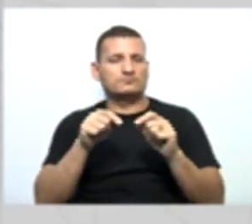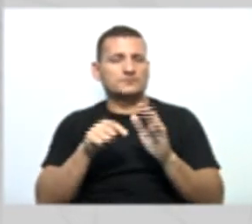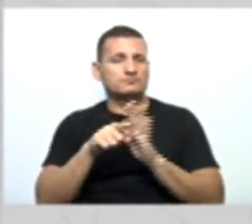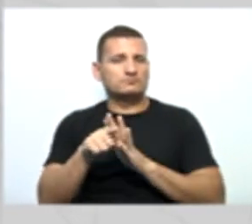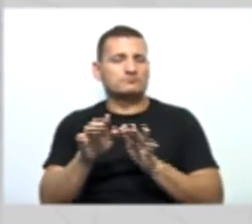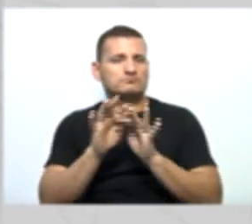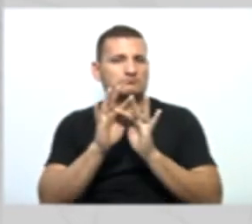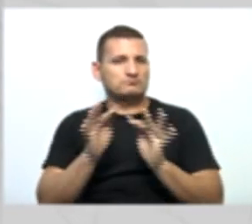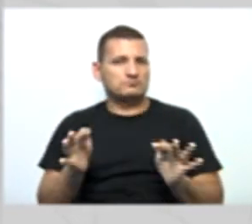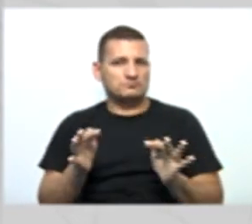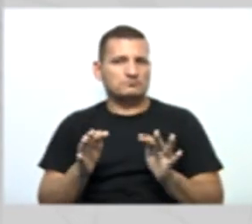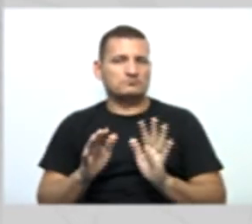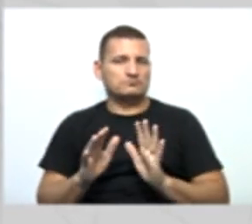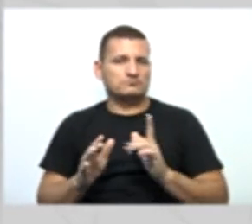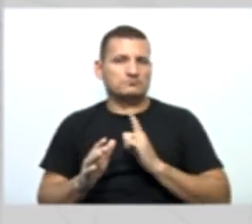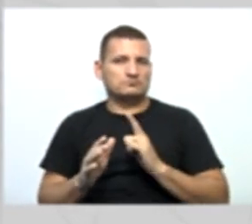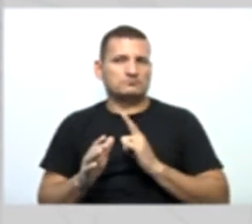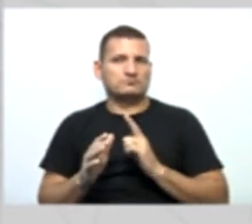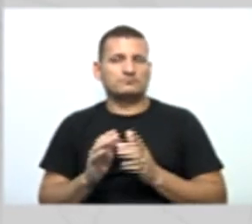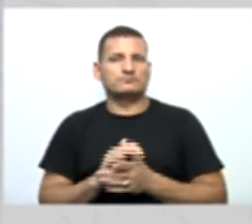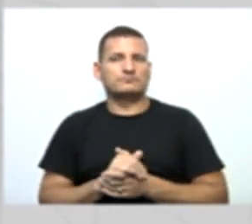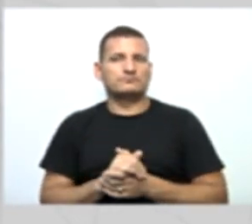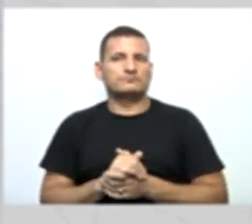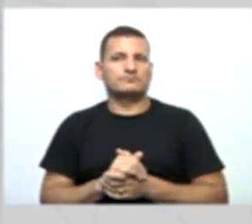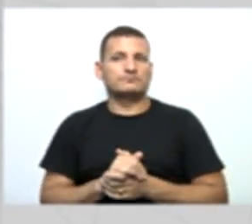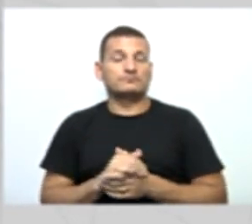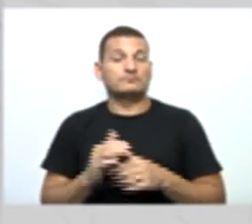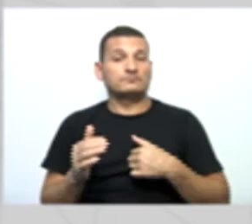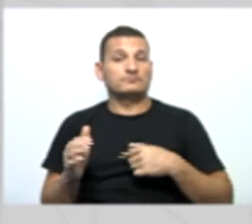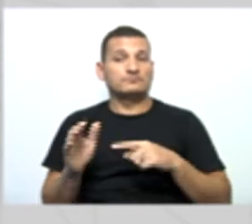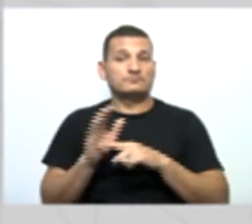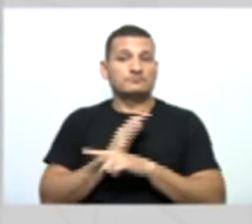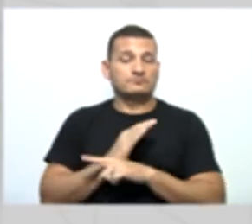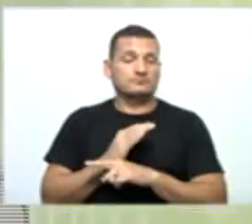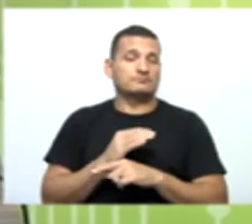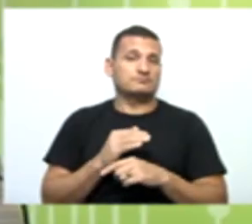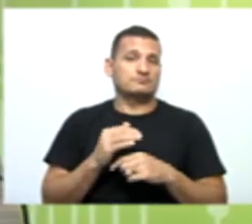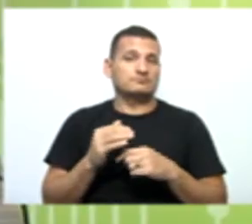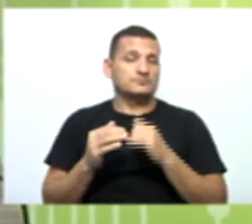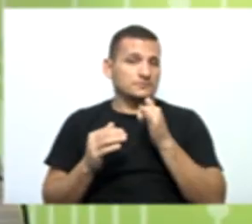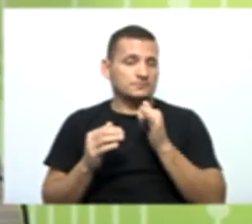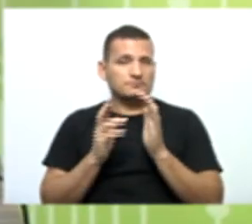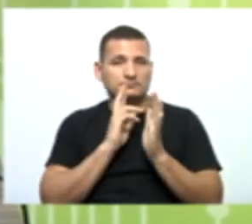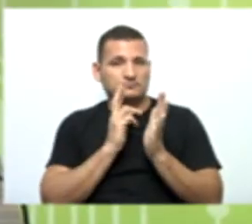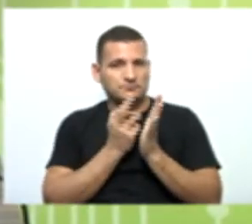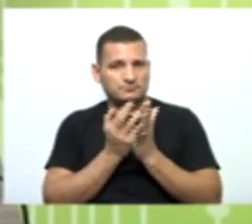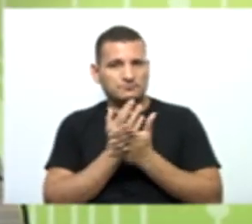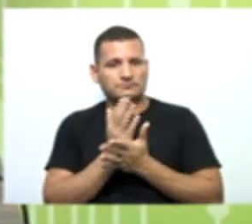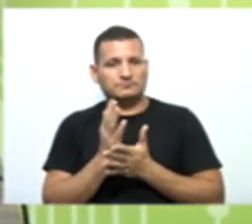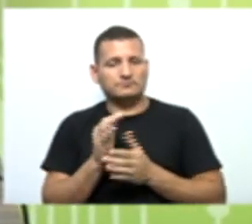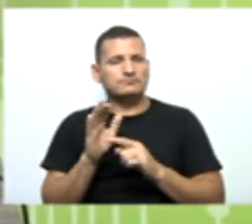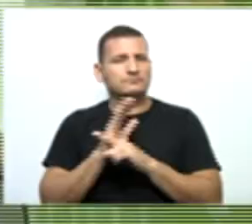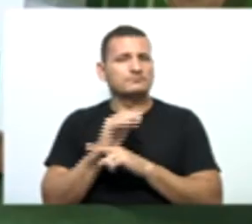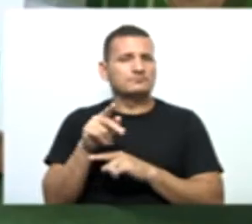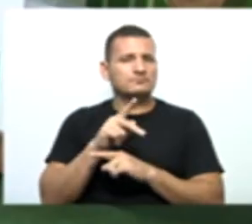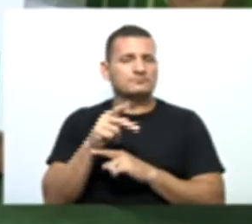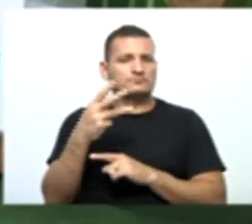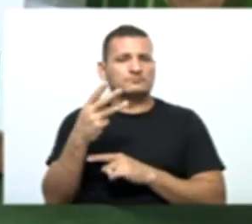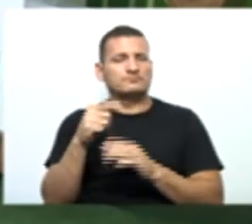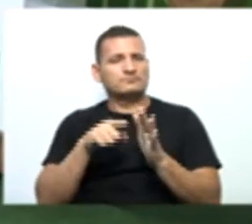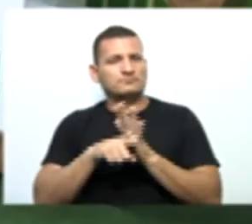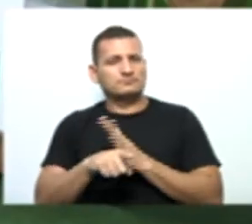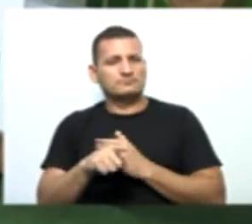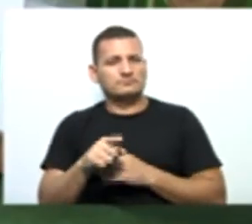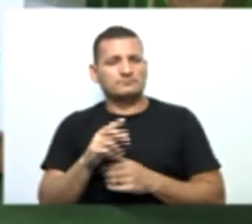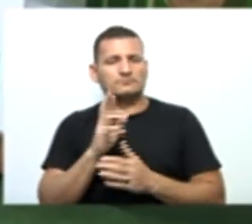bem simples, pessoal. Comportamento de um objeto. Vou perguntar primeiro aqui para ver se alguém já respondeu, ok? Professor Eduardo, questão 3.